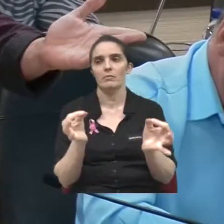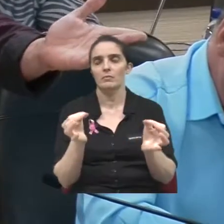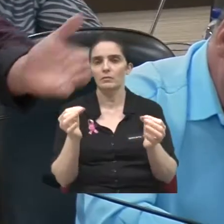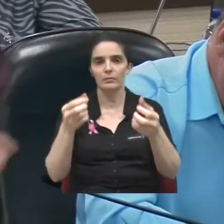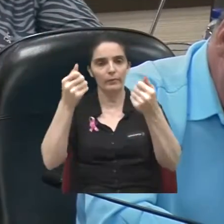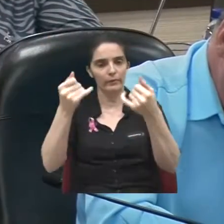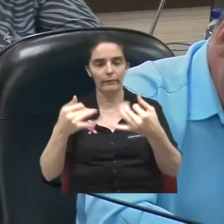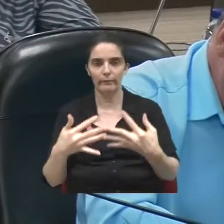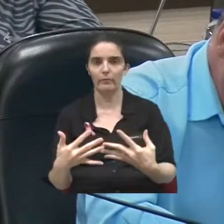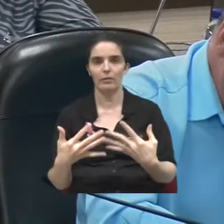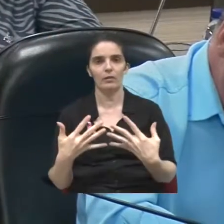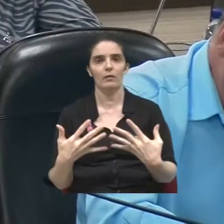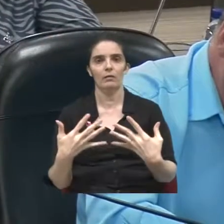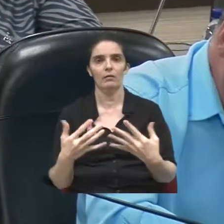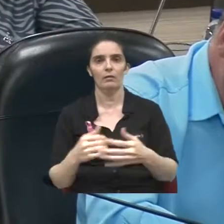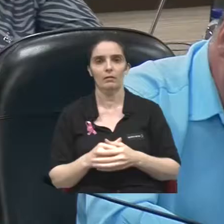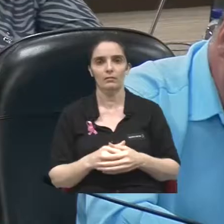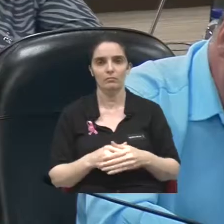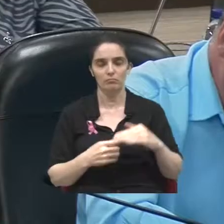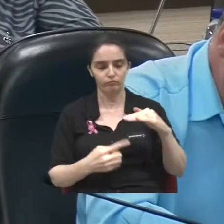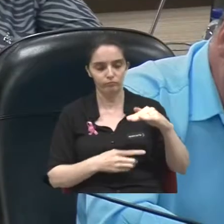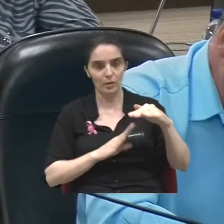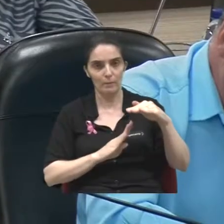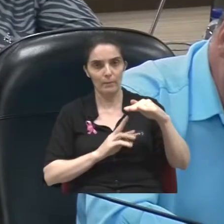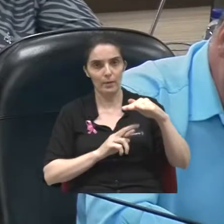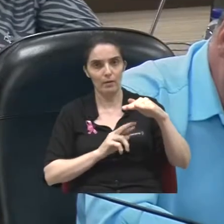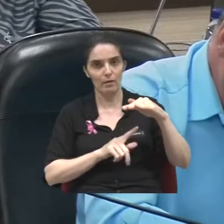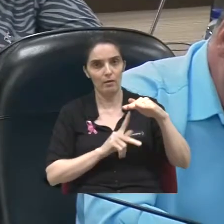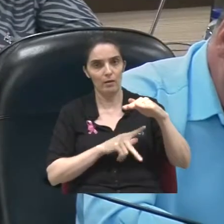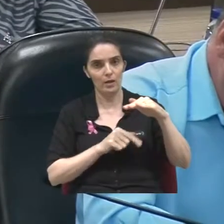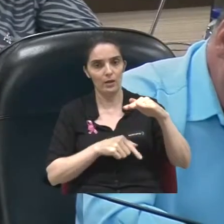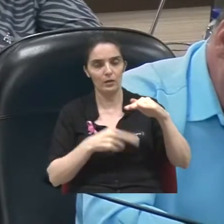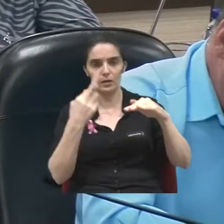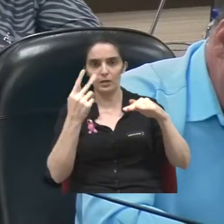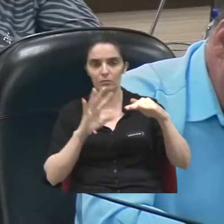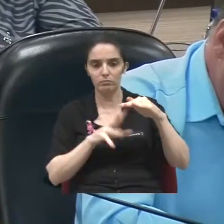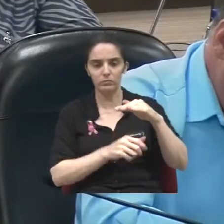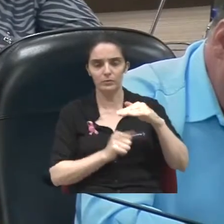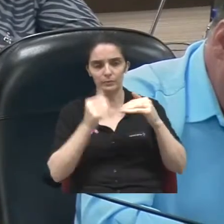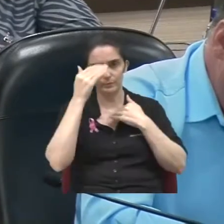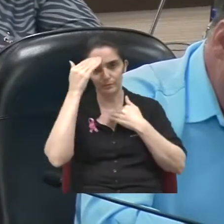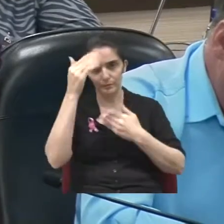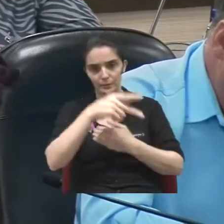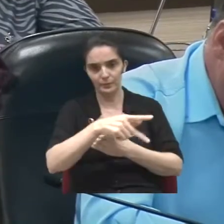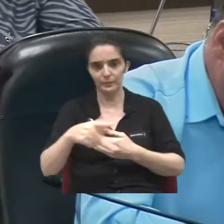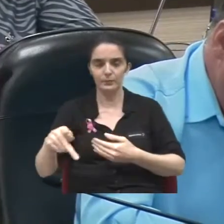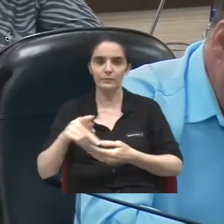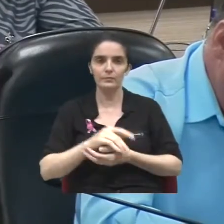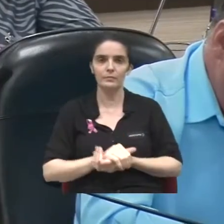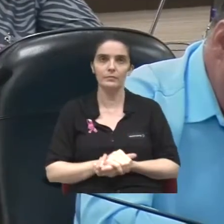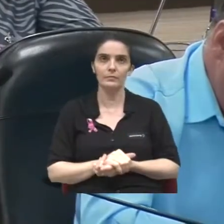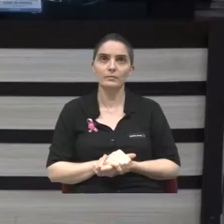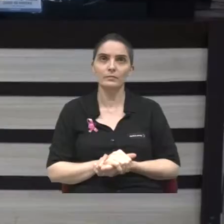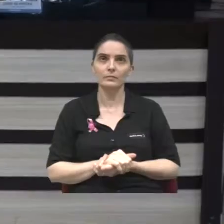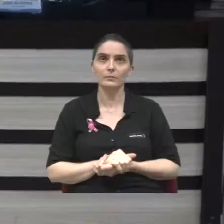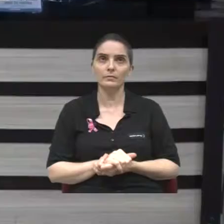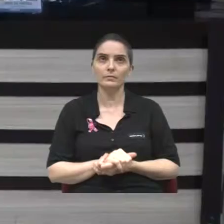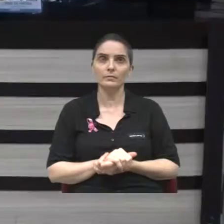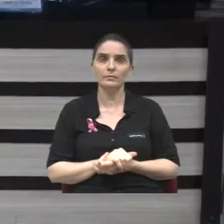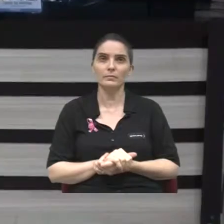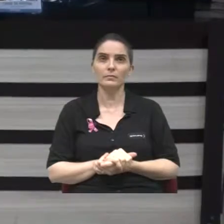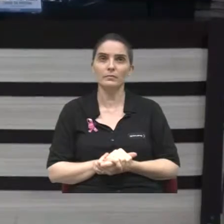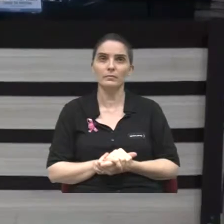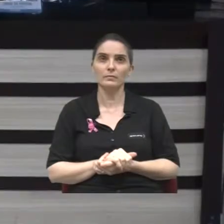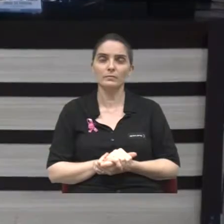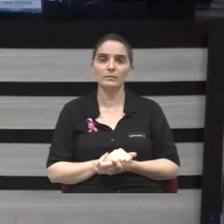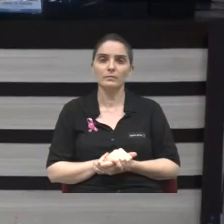a quadrilha que está subtraindo o povo limeirense. Obrigado, presidente. Apoiado, vereador. Com a palavra o